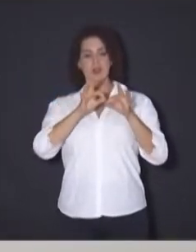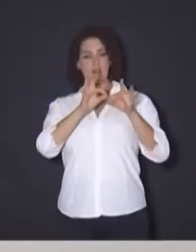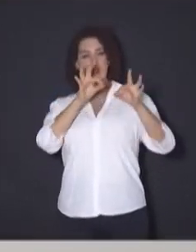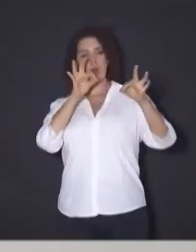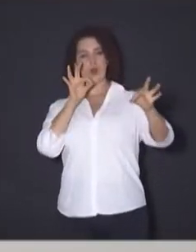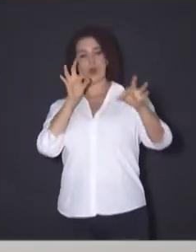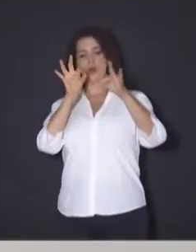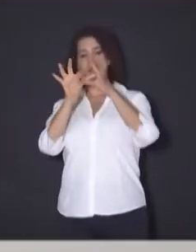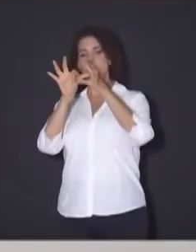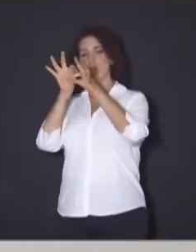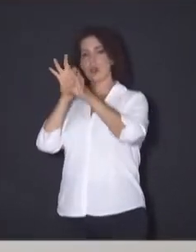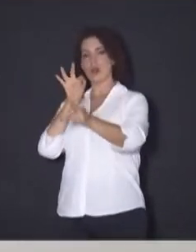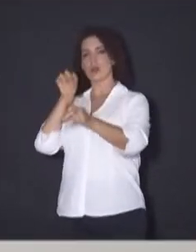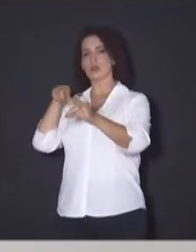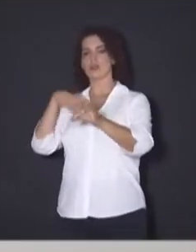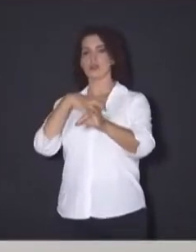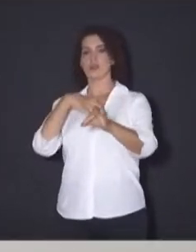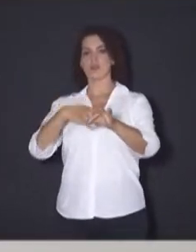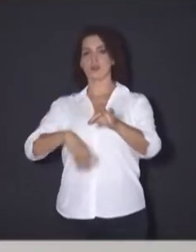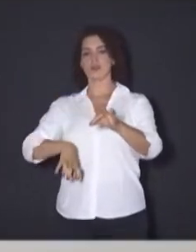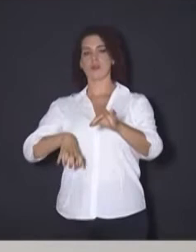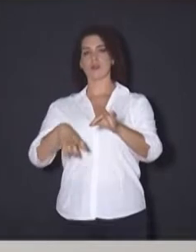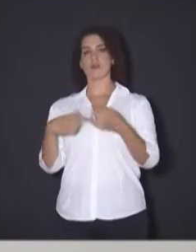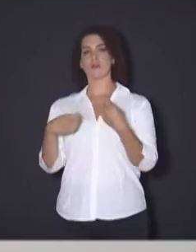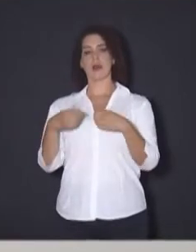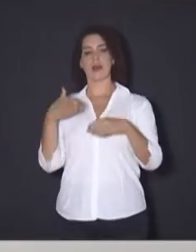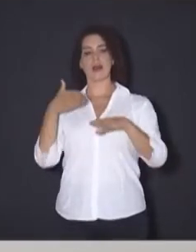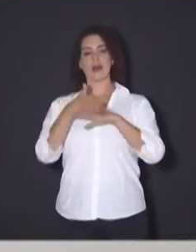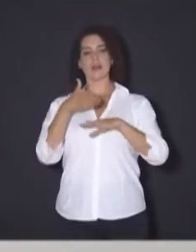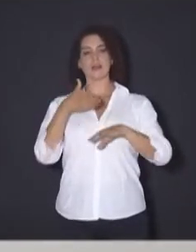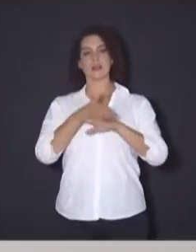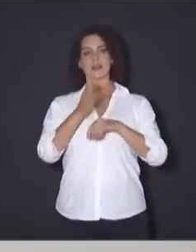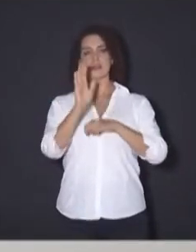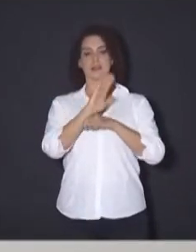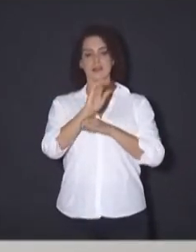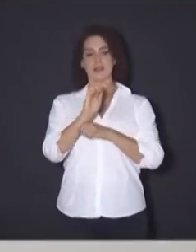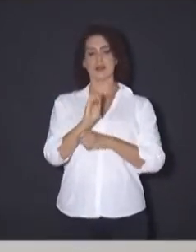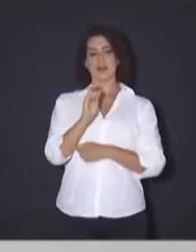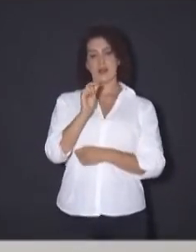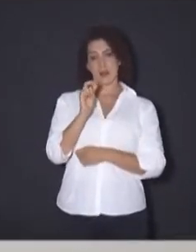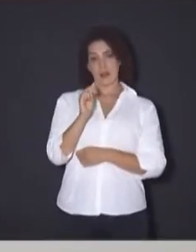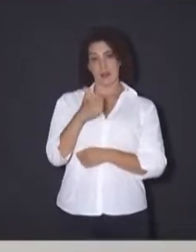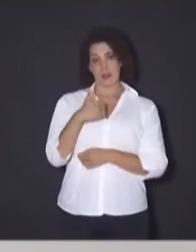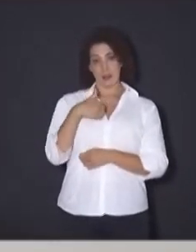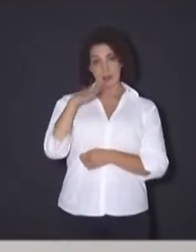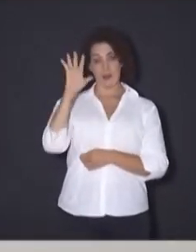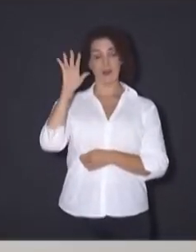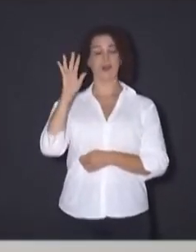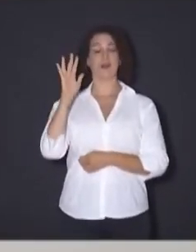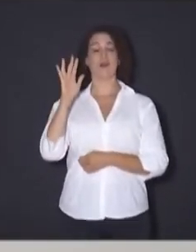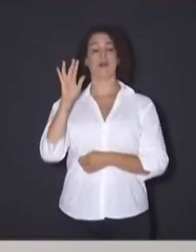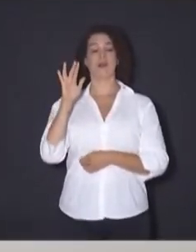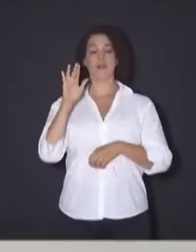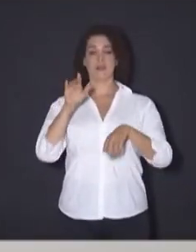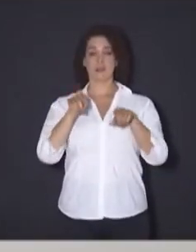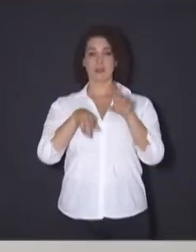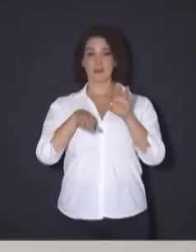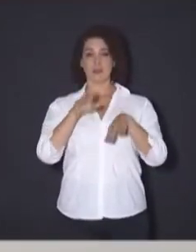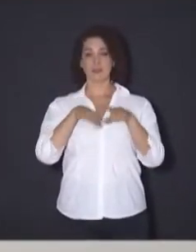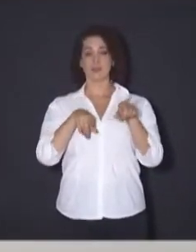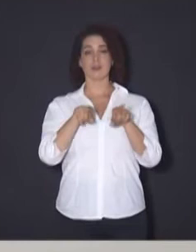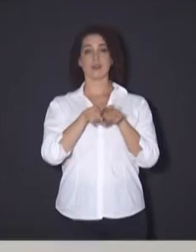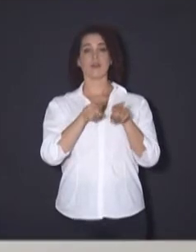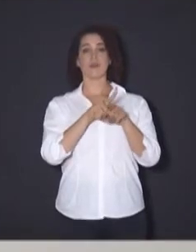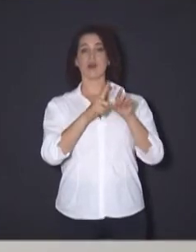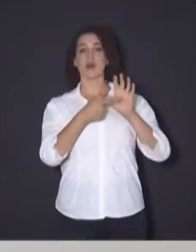a essa sala de cinema que já é cara que já é problemática e que tem muitas vezes uma produção que está passando